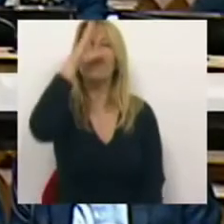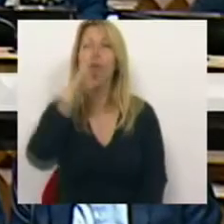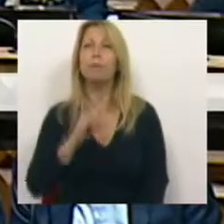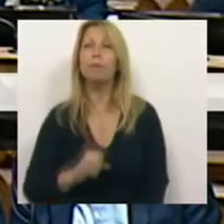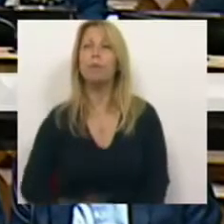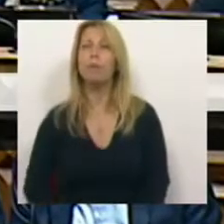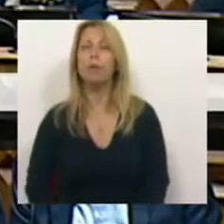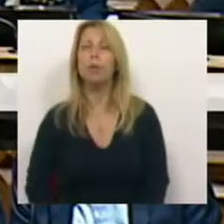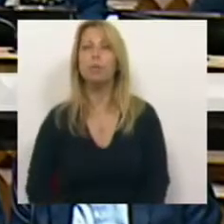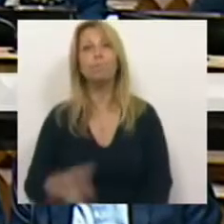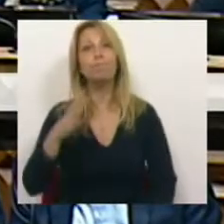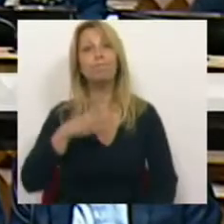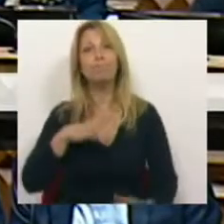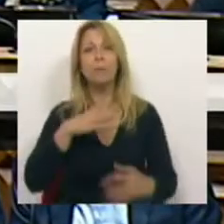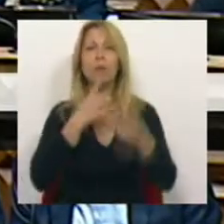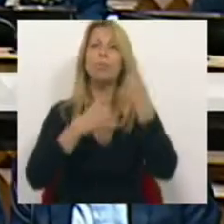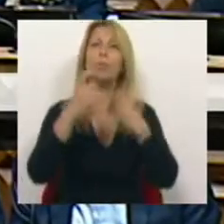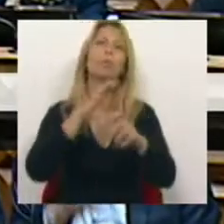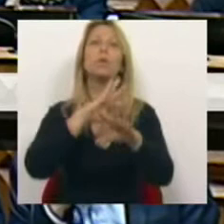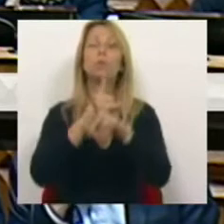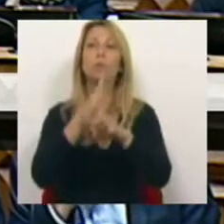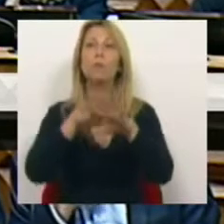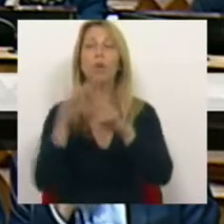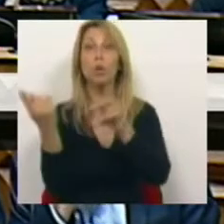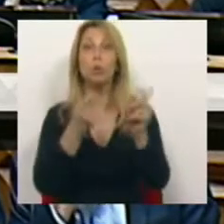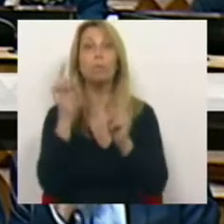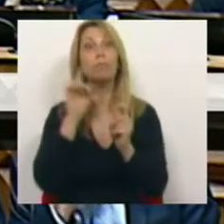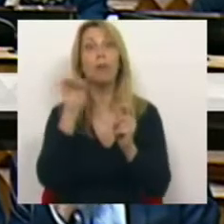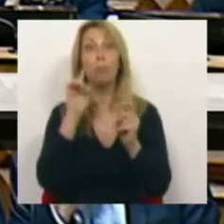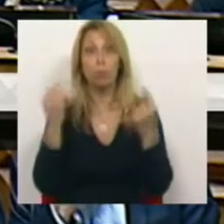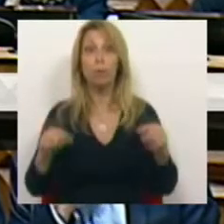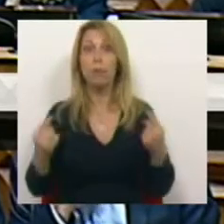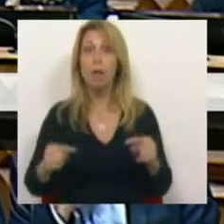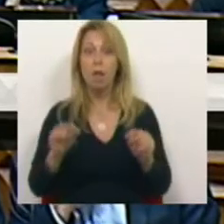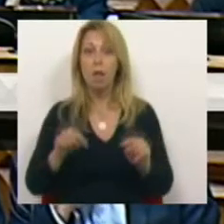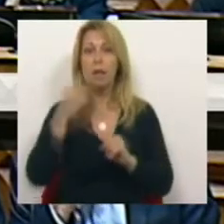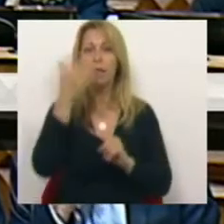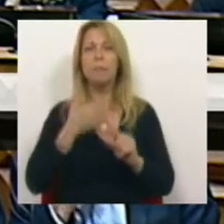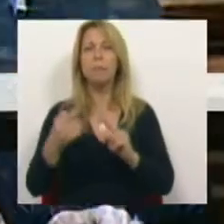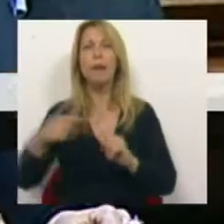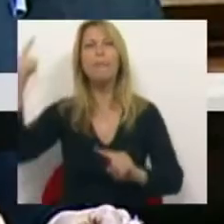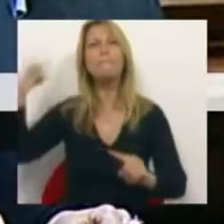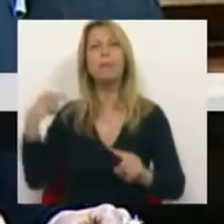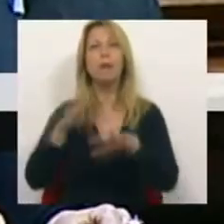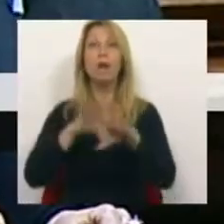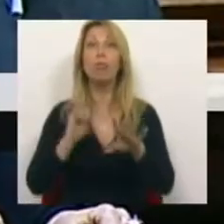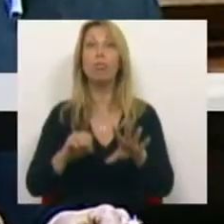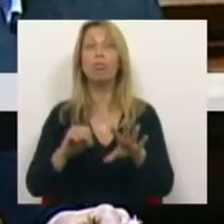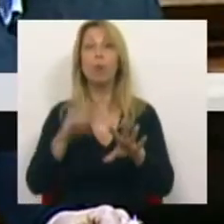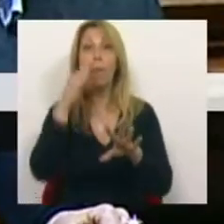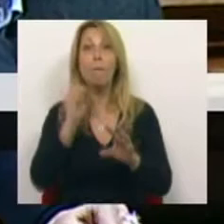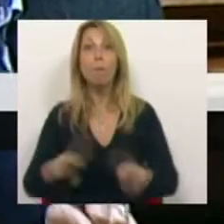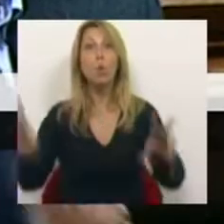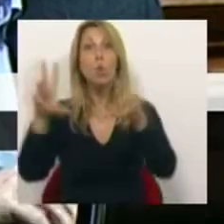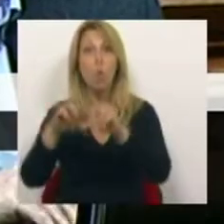queria colocar-lhe uma outra questão sobre um debate importante que temos tido e que teve aqui lugar a semana passada sobre o novo banco, que é um dossiê